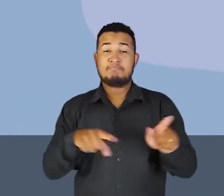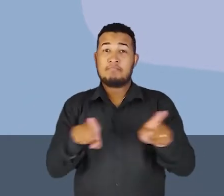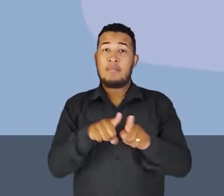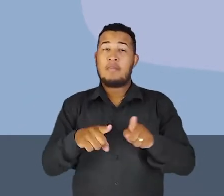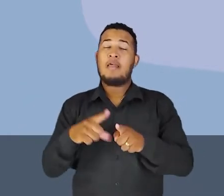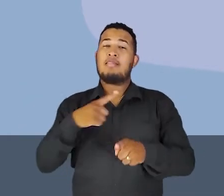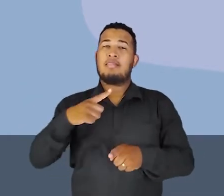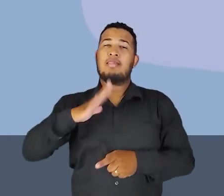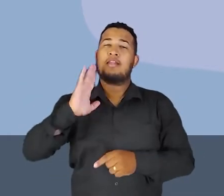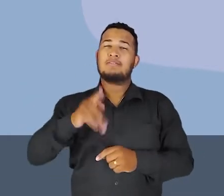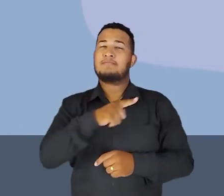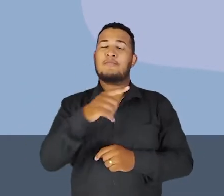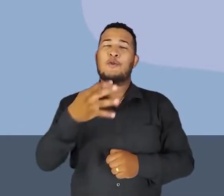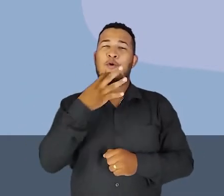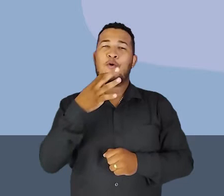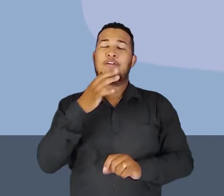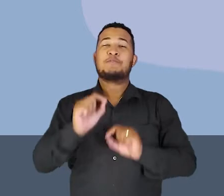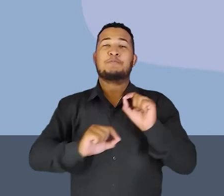nosso tradicional,